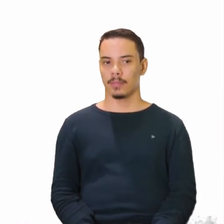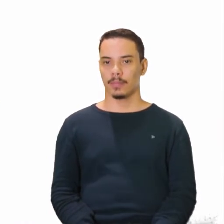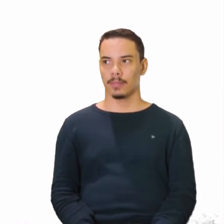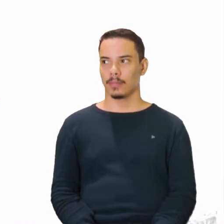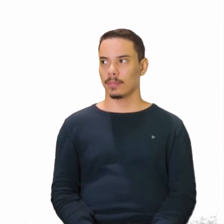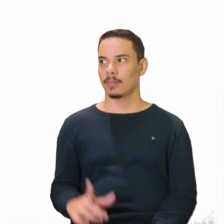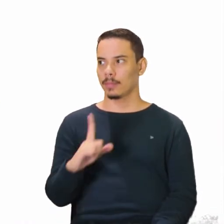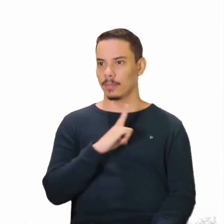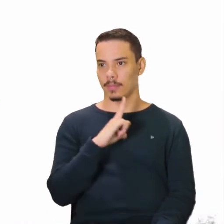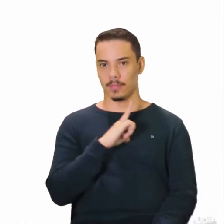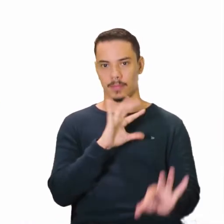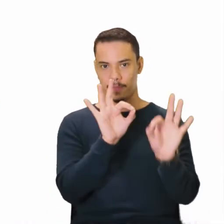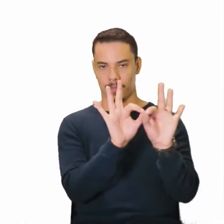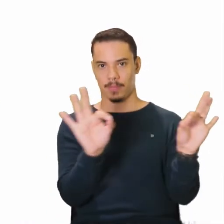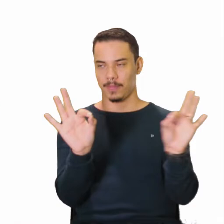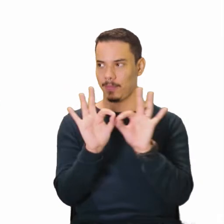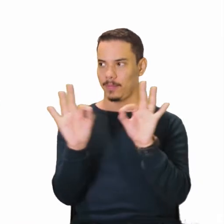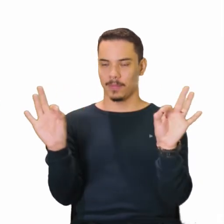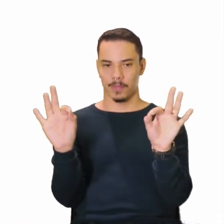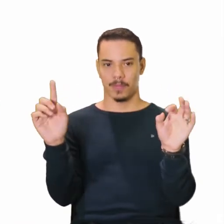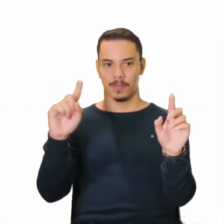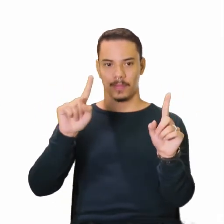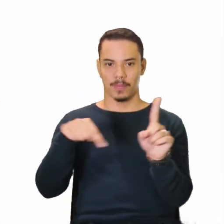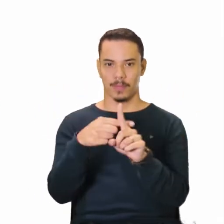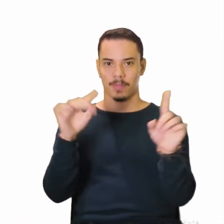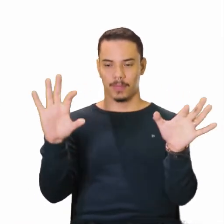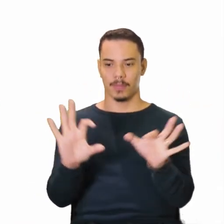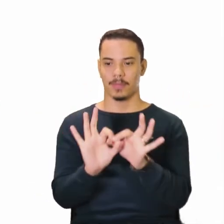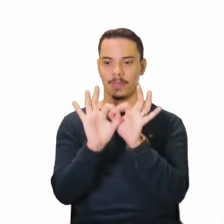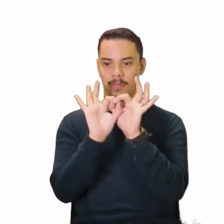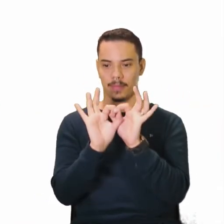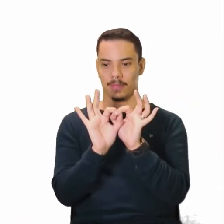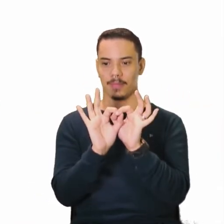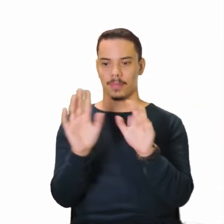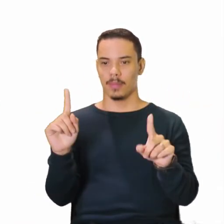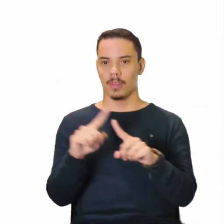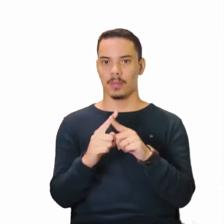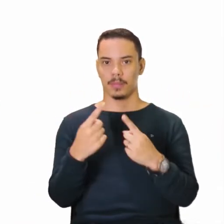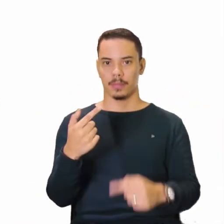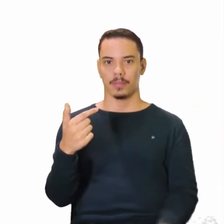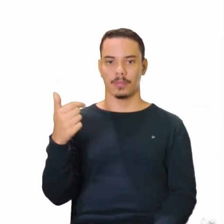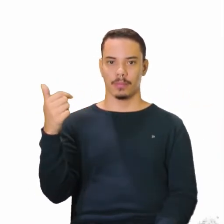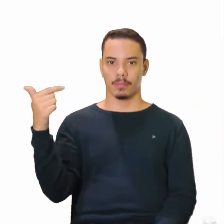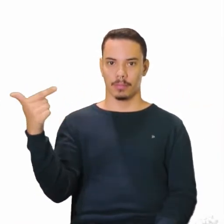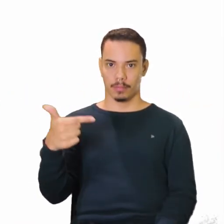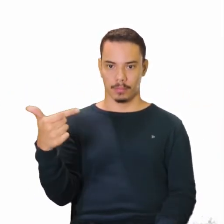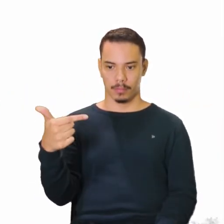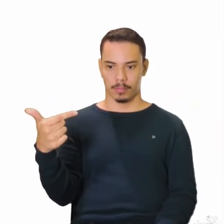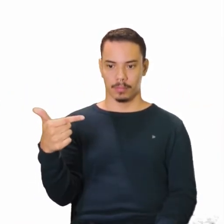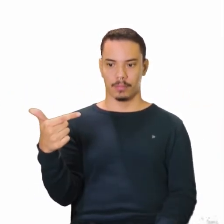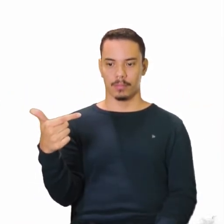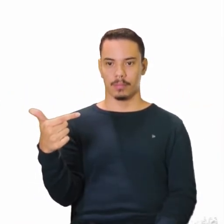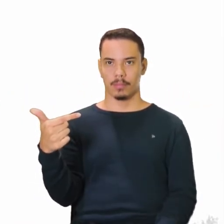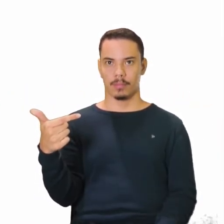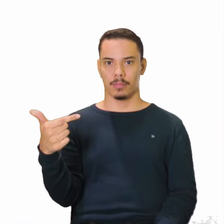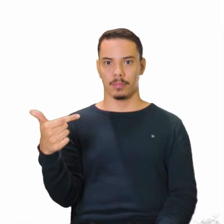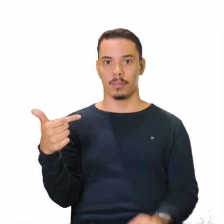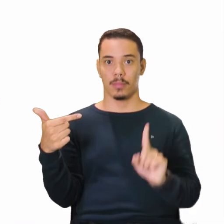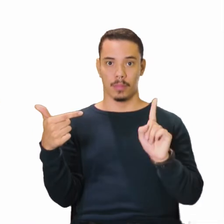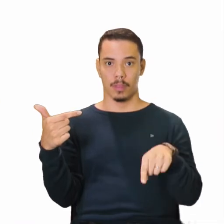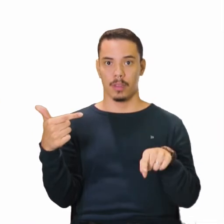duas orações, sendo que, atenção, a segunda é